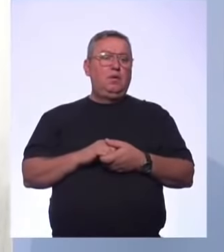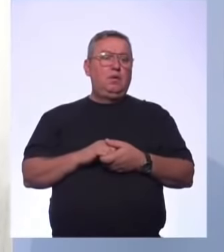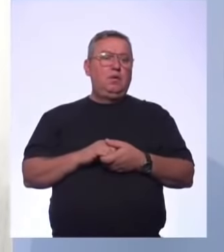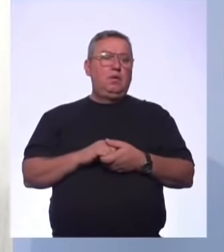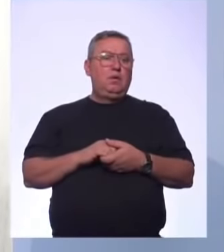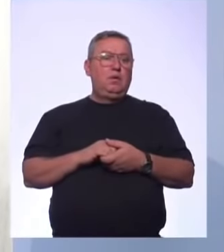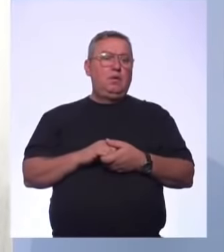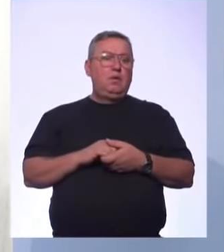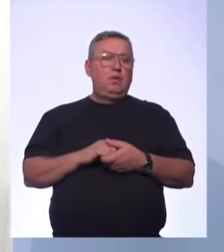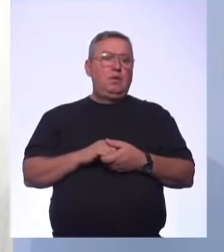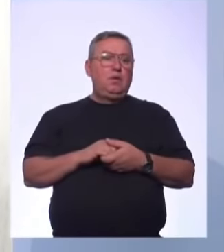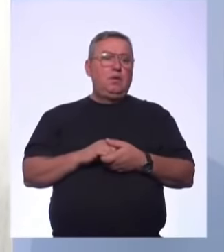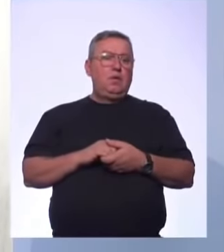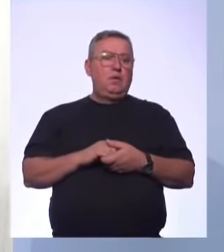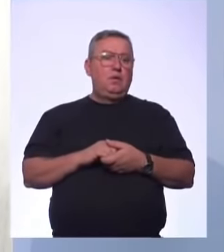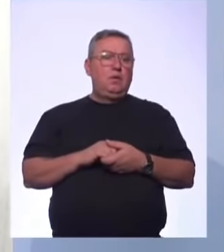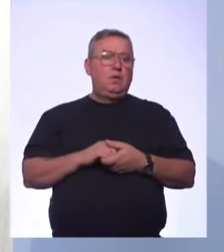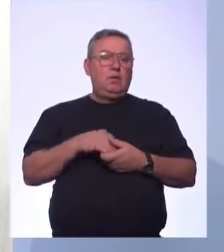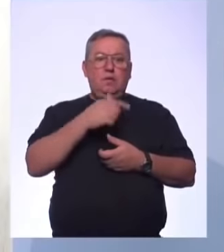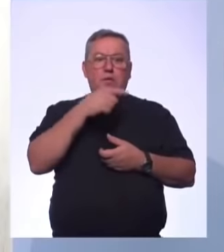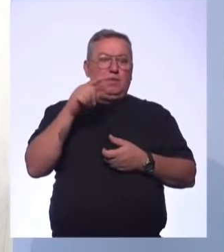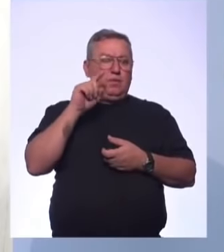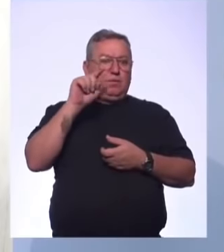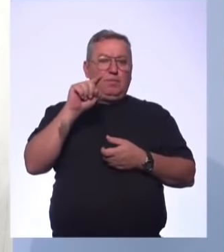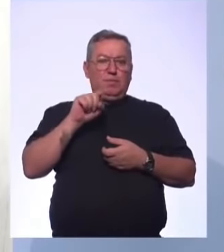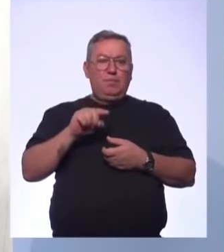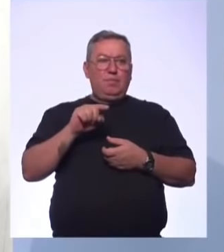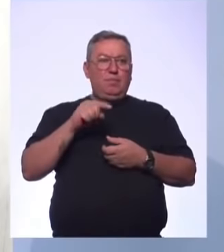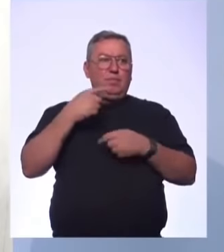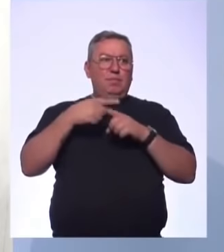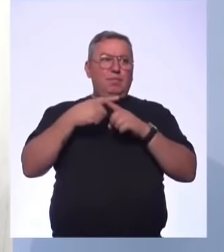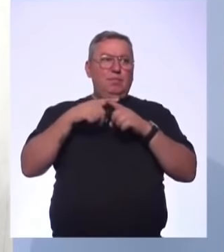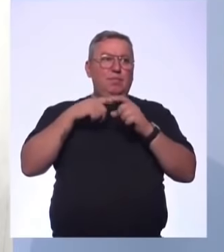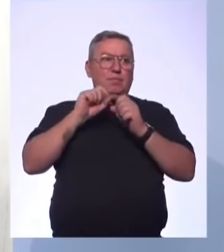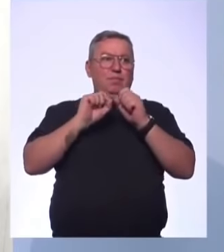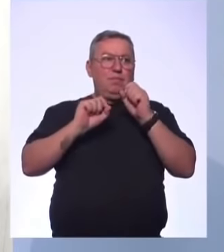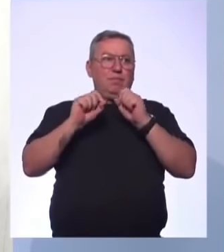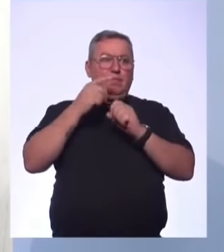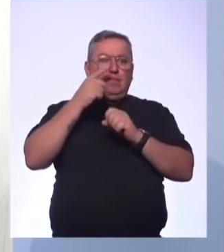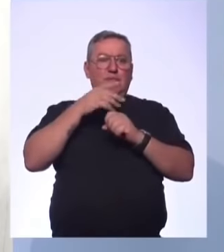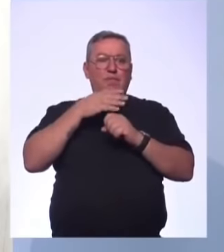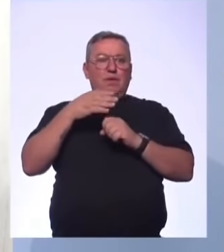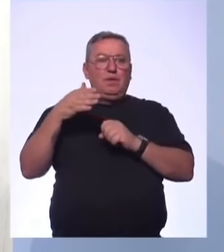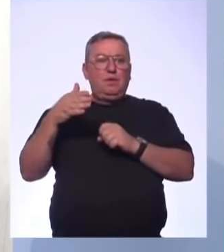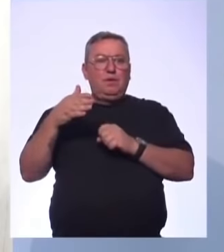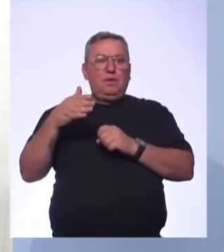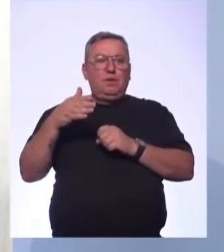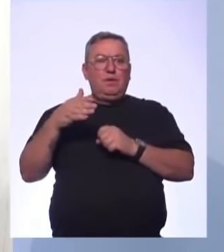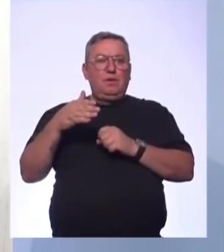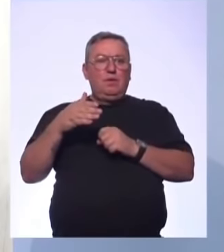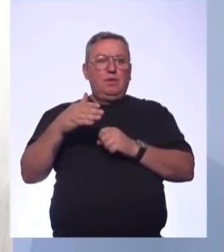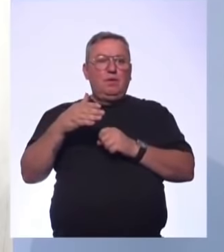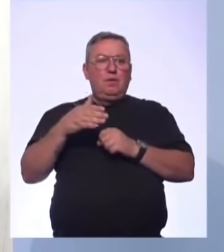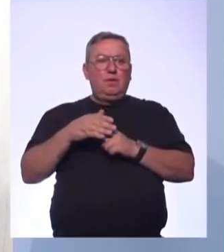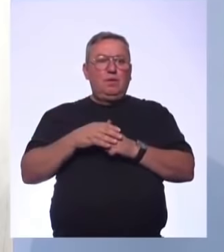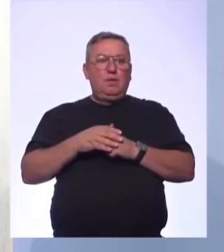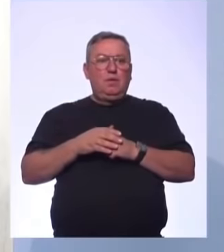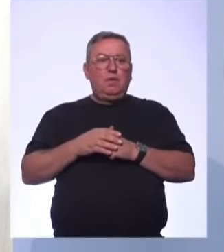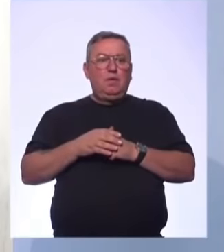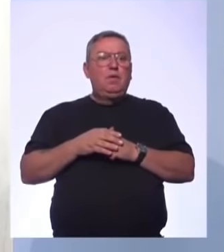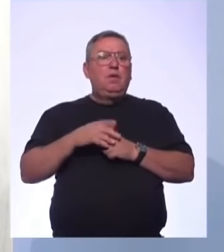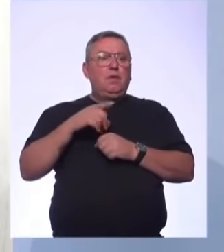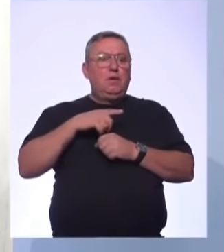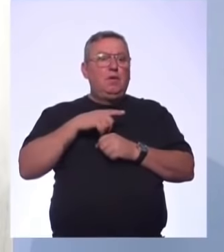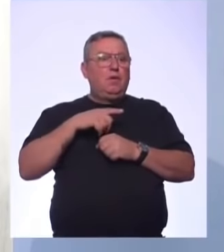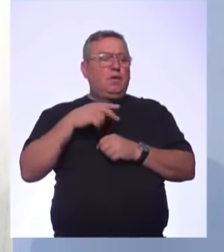Não existe esses 2 pontos, tá, gente? Porque você não está falando uma sequência. Isso aqui é uma oração só. Aqui é uma preposição. Então,